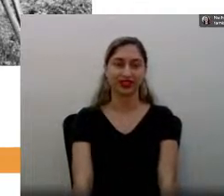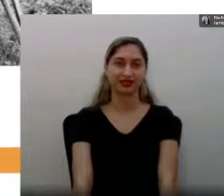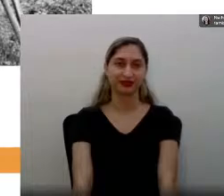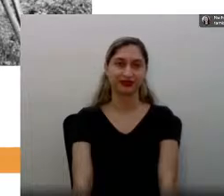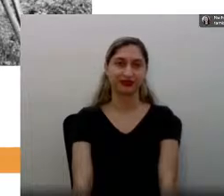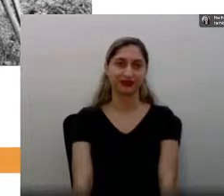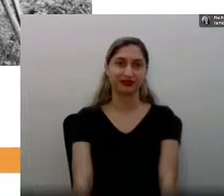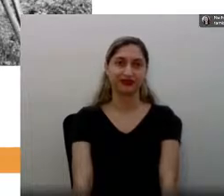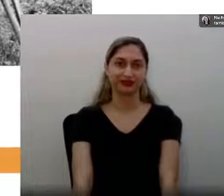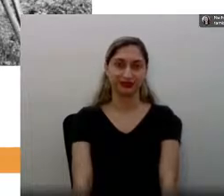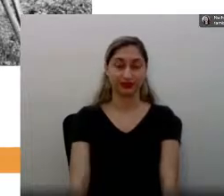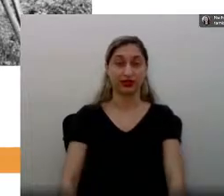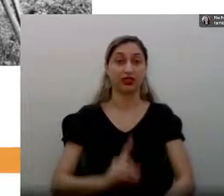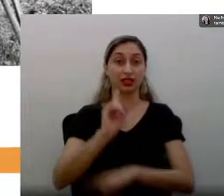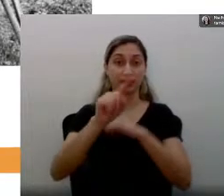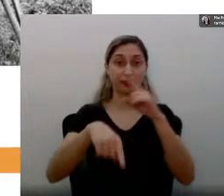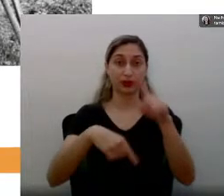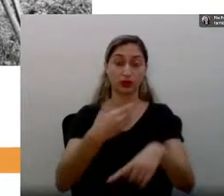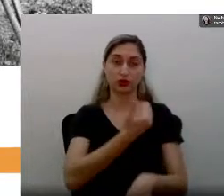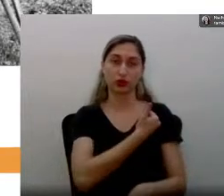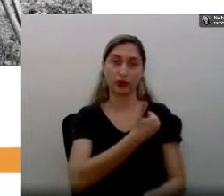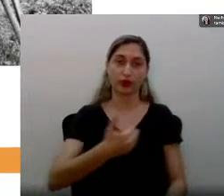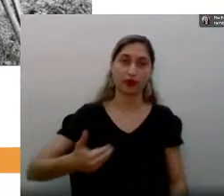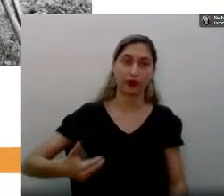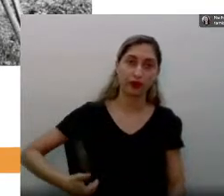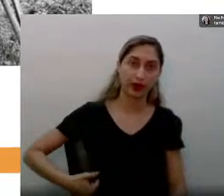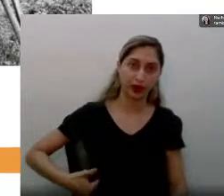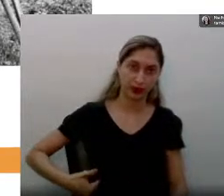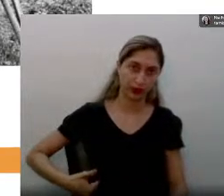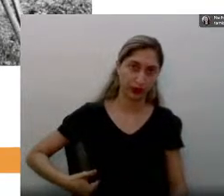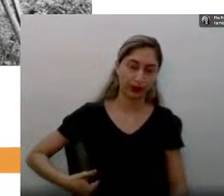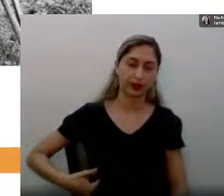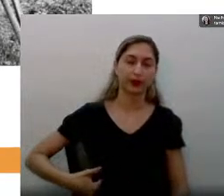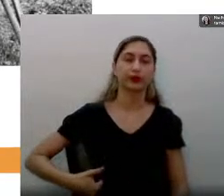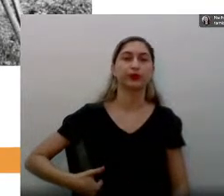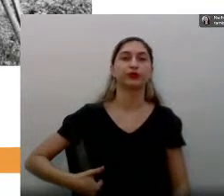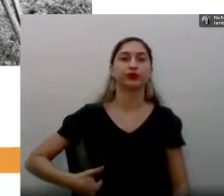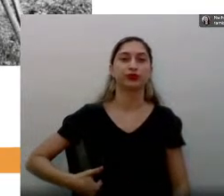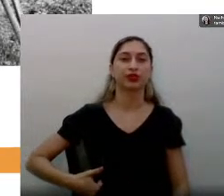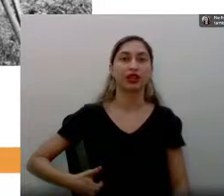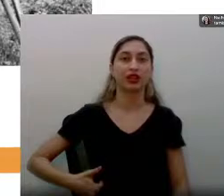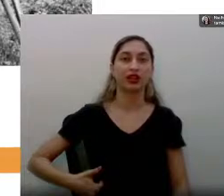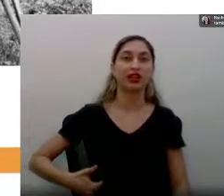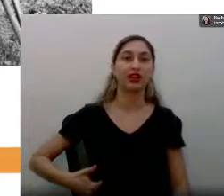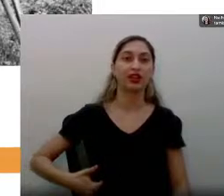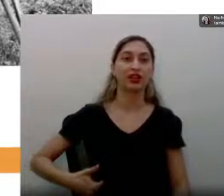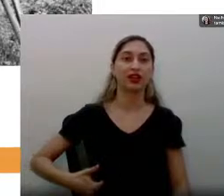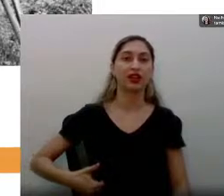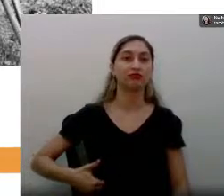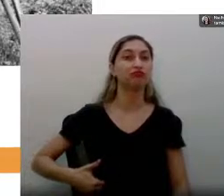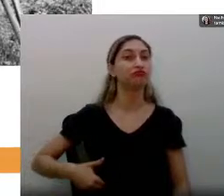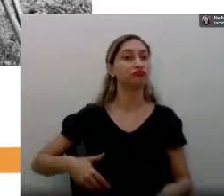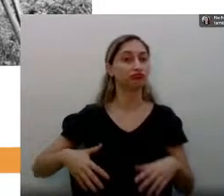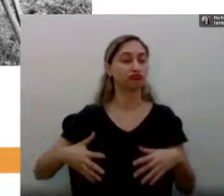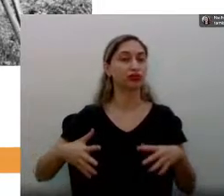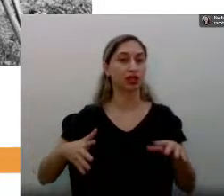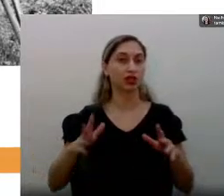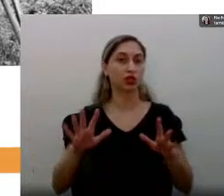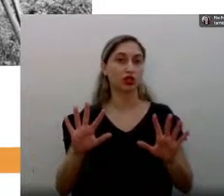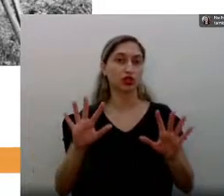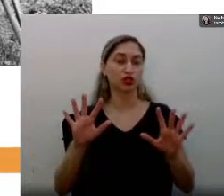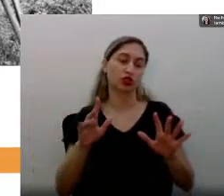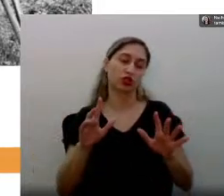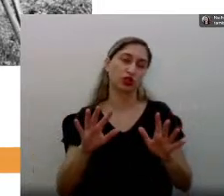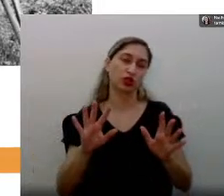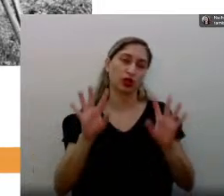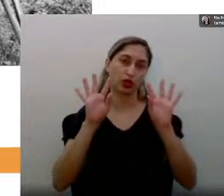foi oferecido pelo governo do estado a recepção de comemoração pela passagem do evento não é a passagem desse aqui tá E foi